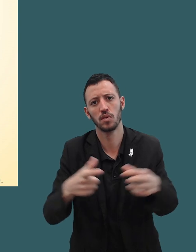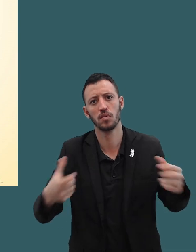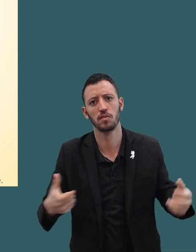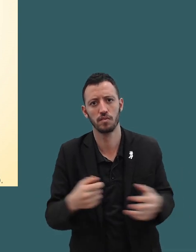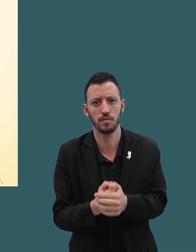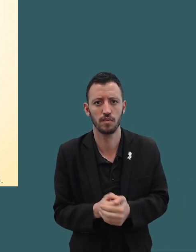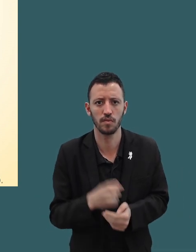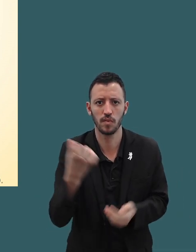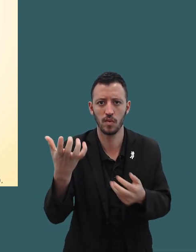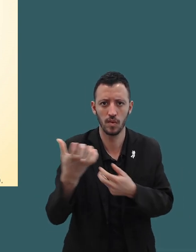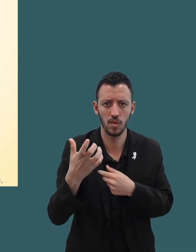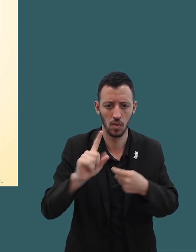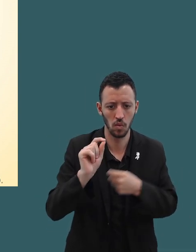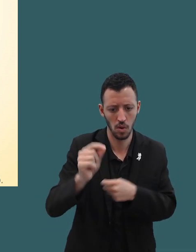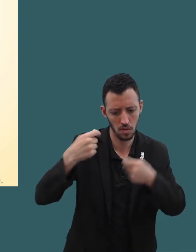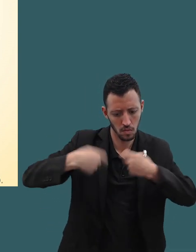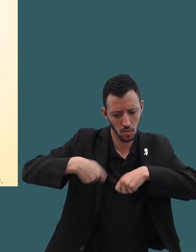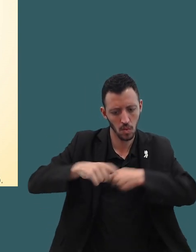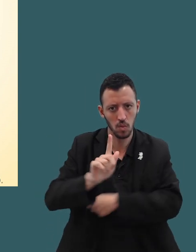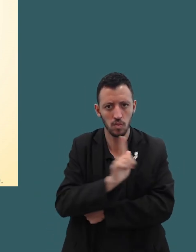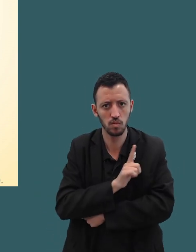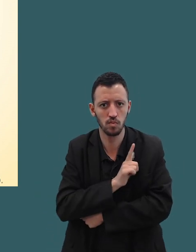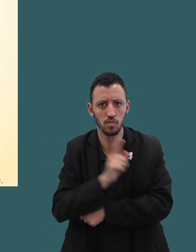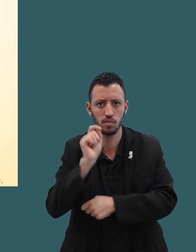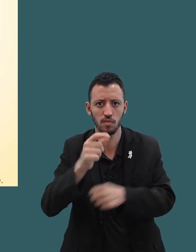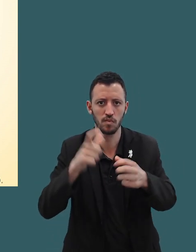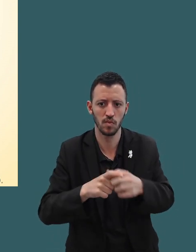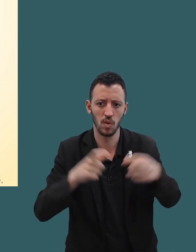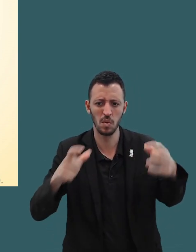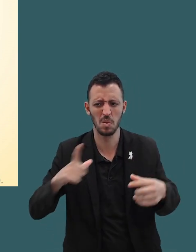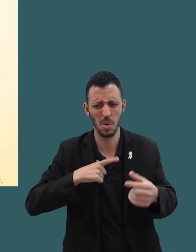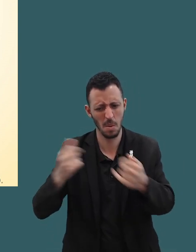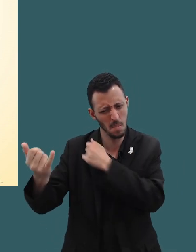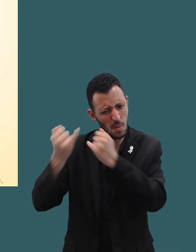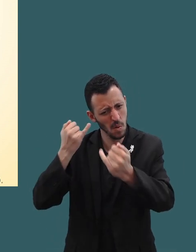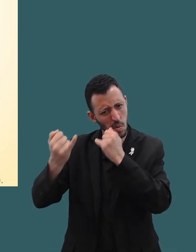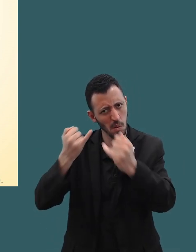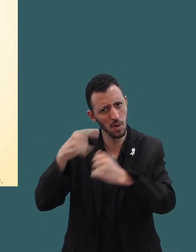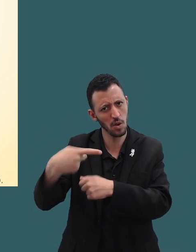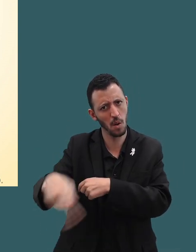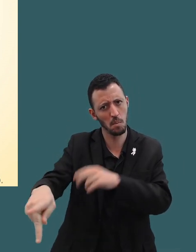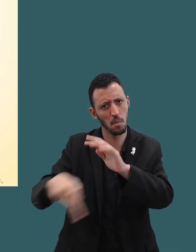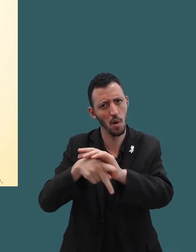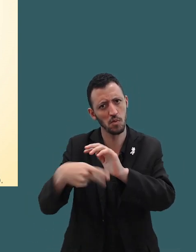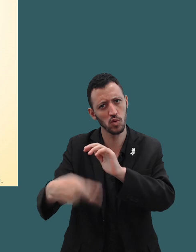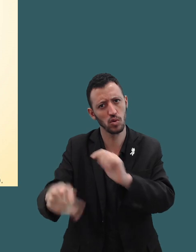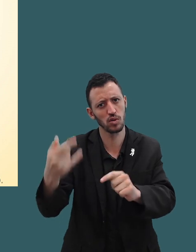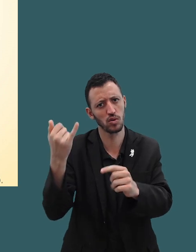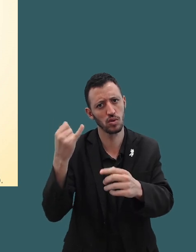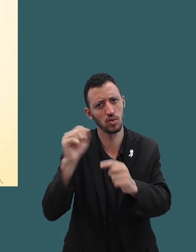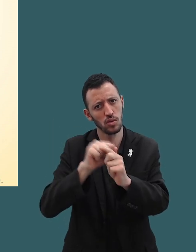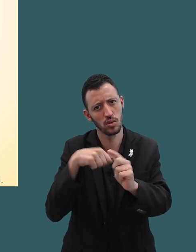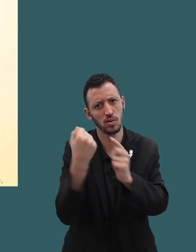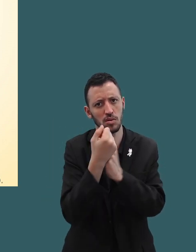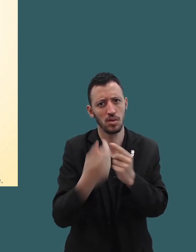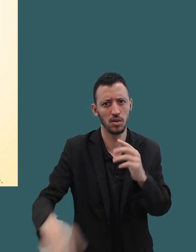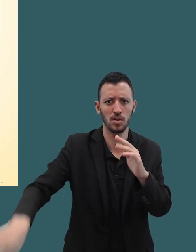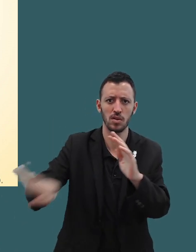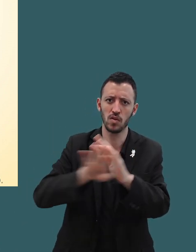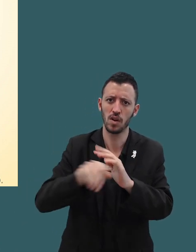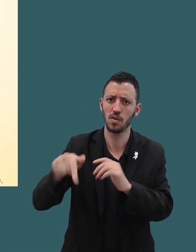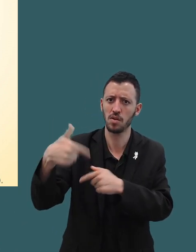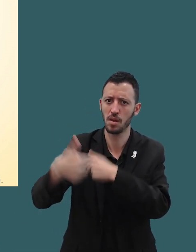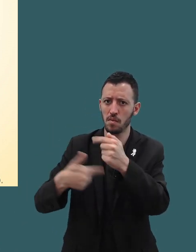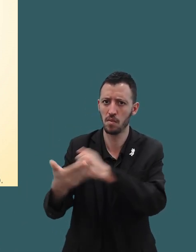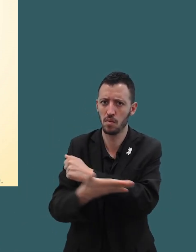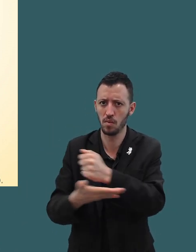dimensão de que é necessário você ter uma ampla formação da sua sociedade, chegar a um trabalho de